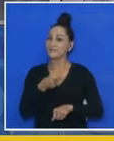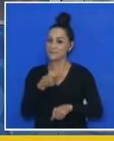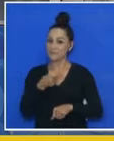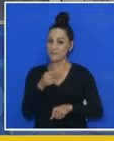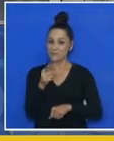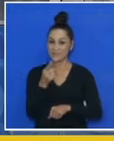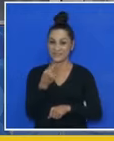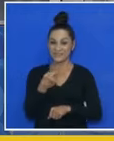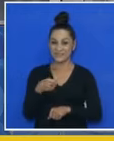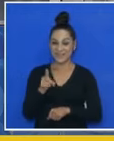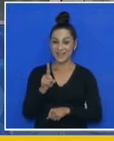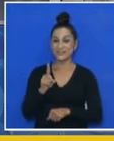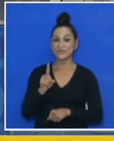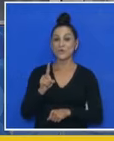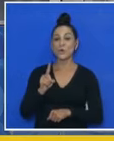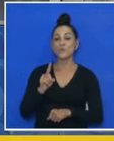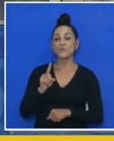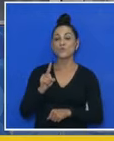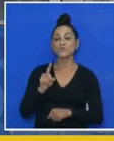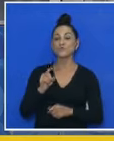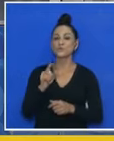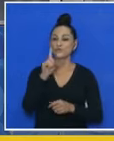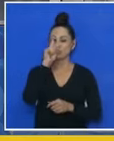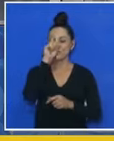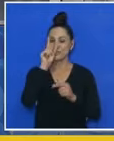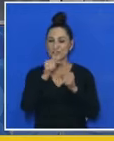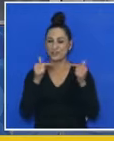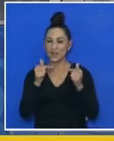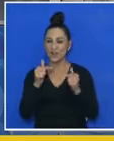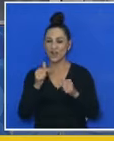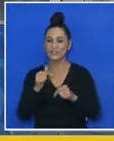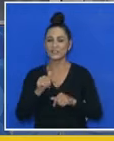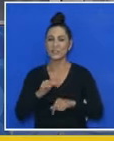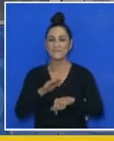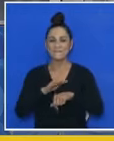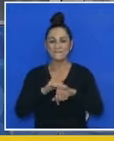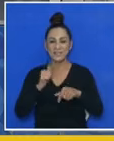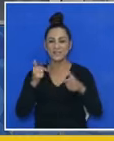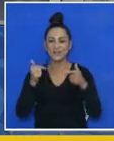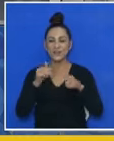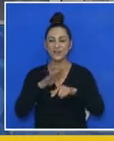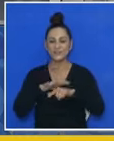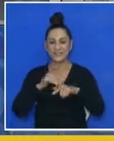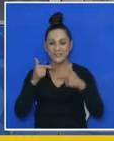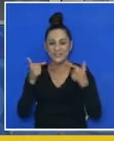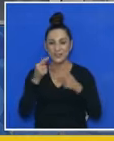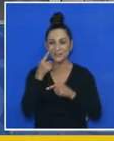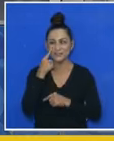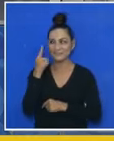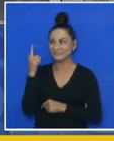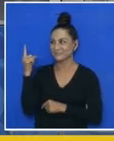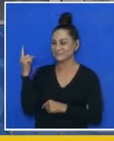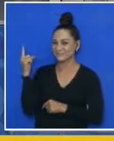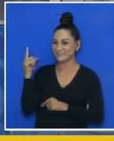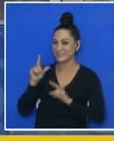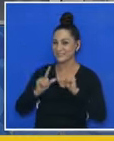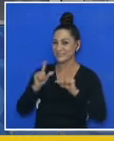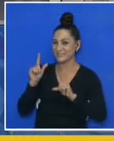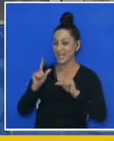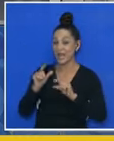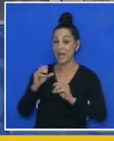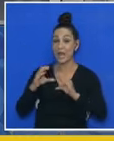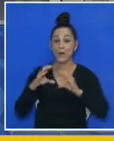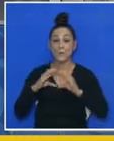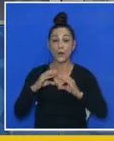o sétimo e último número do dia de sorte. Sua sorte pode vir com este número. Vem sorte, vem sorte. Tá na tela. Bola azul,